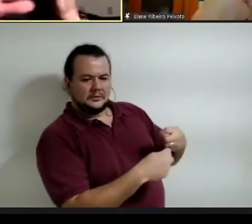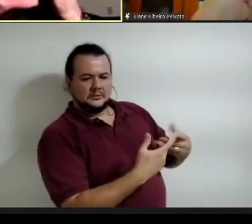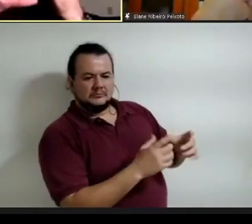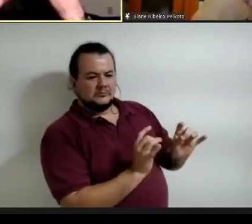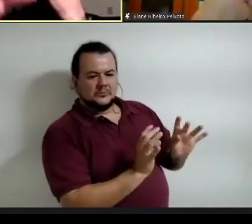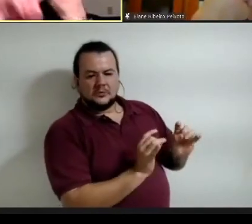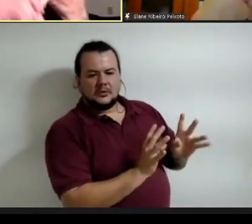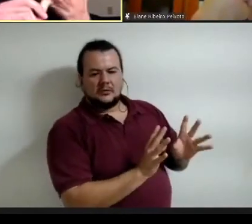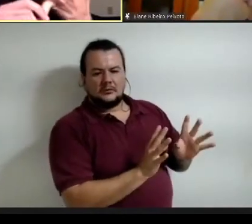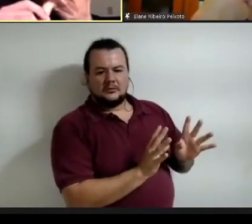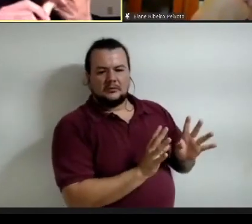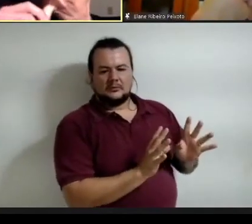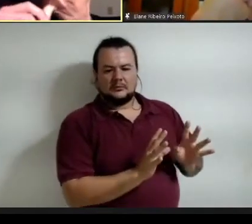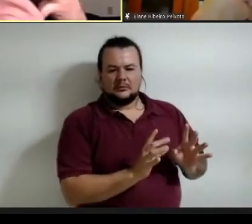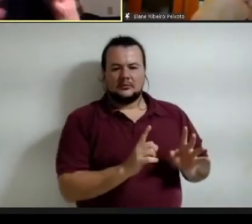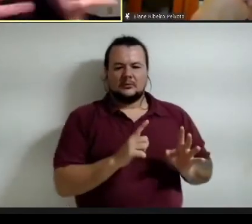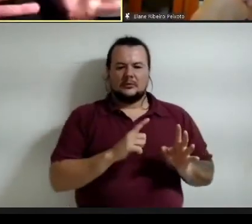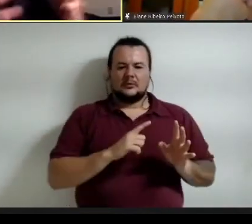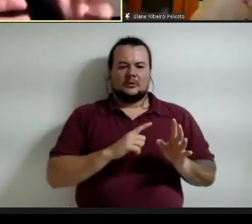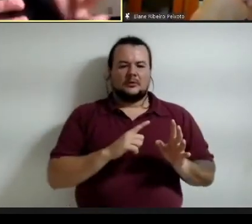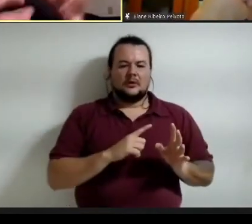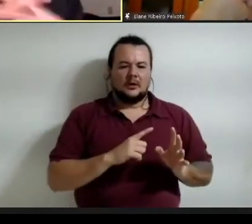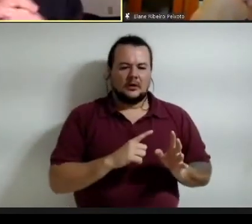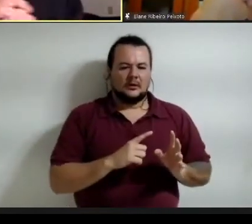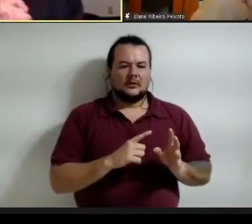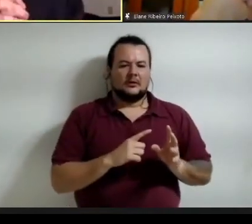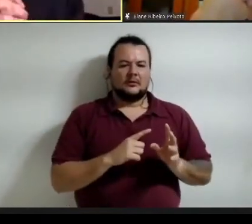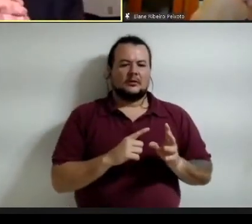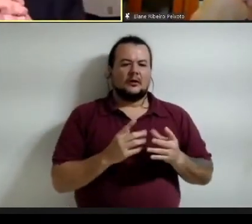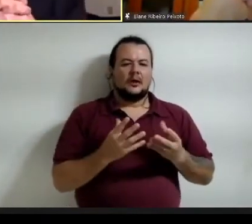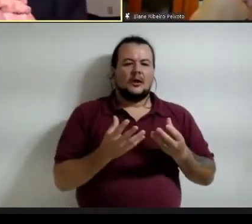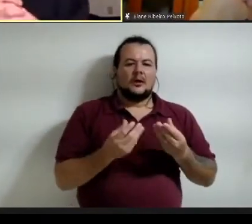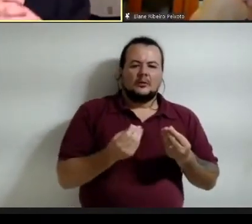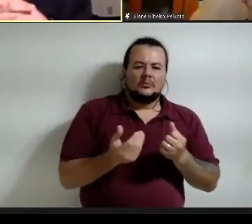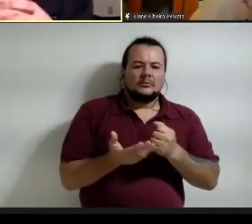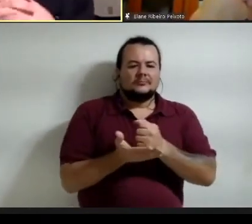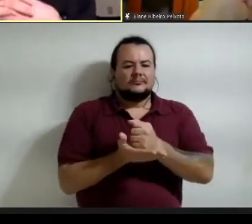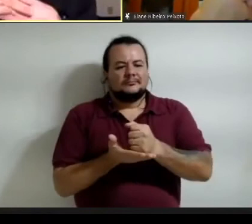existe muito baseado nas culturas